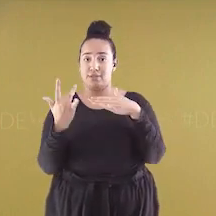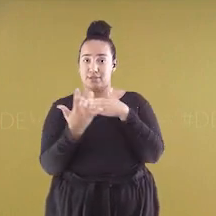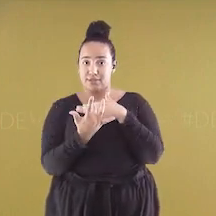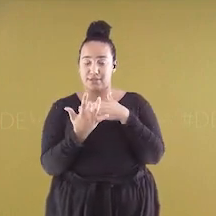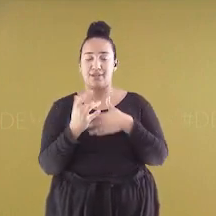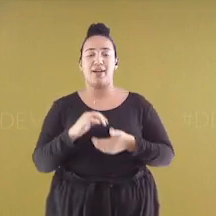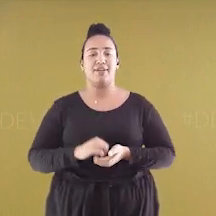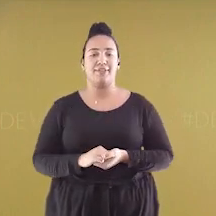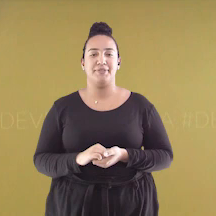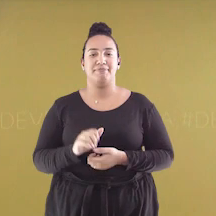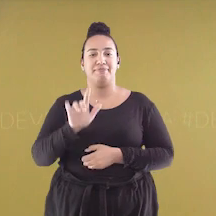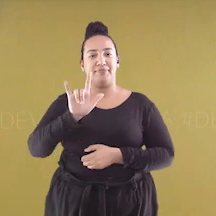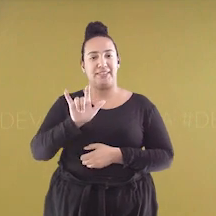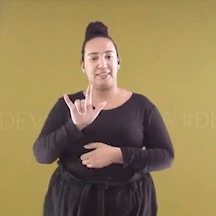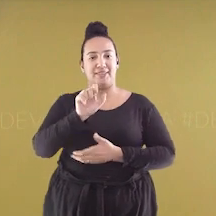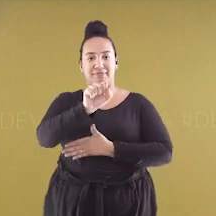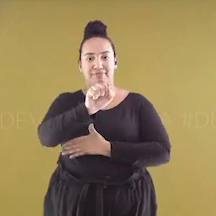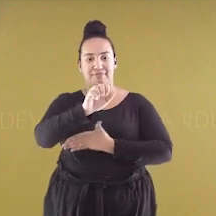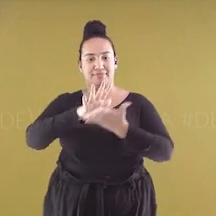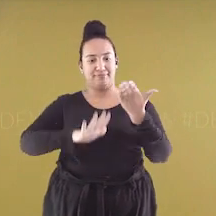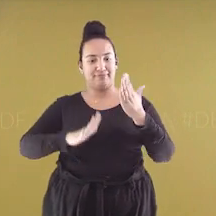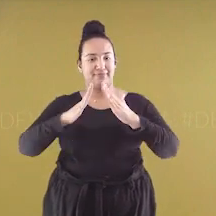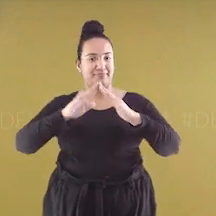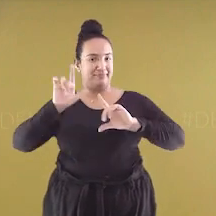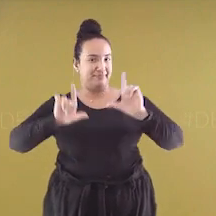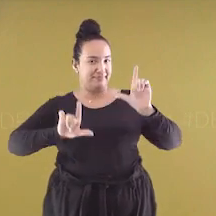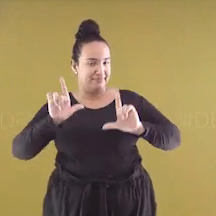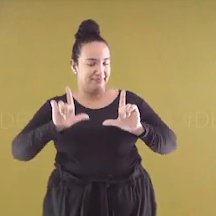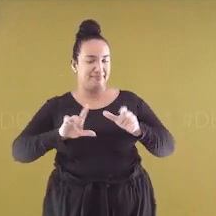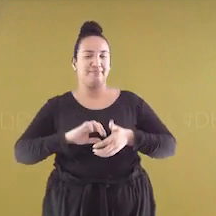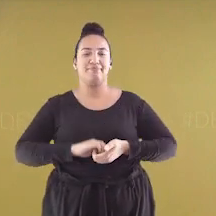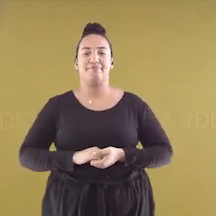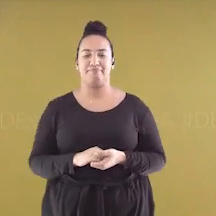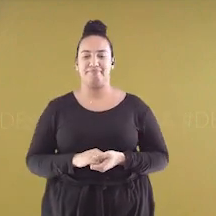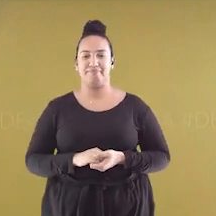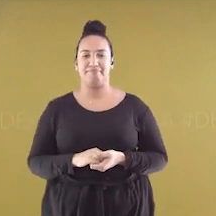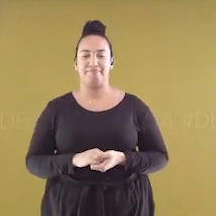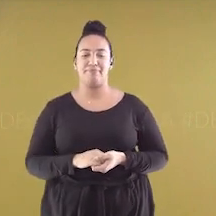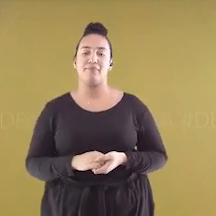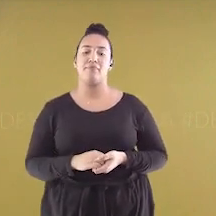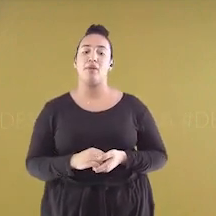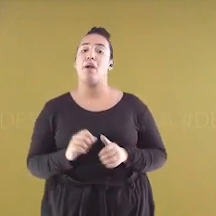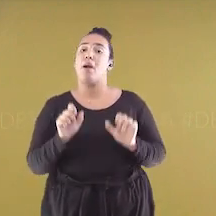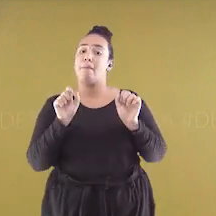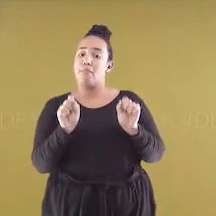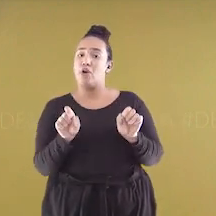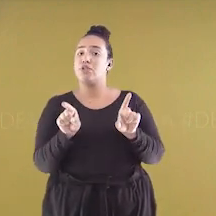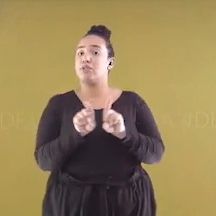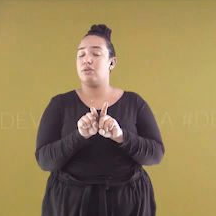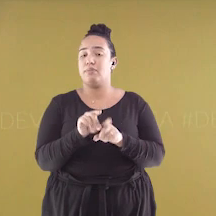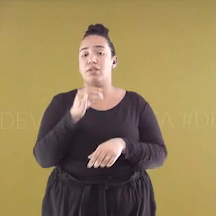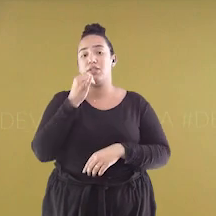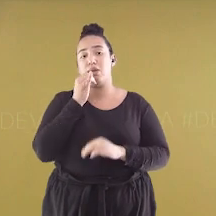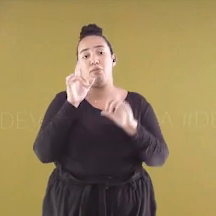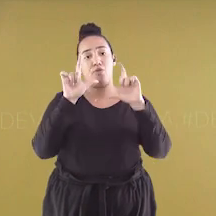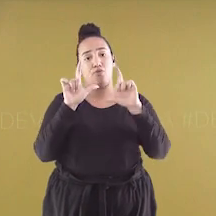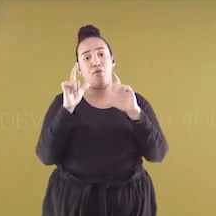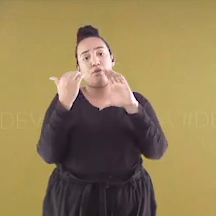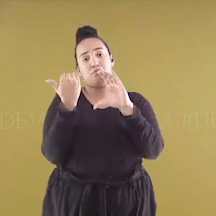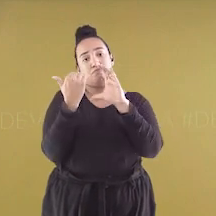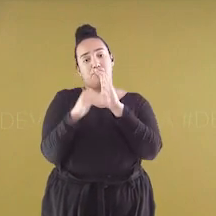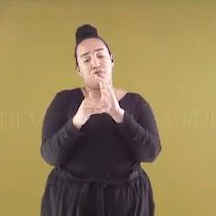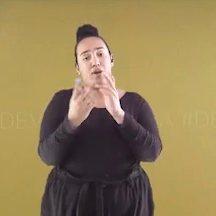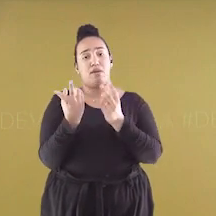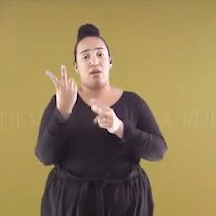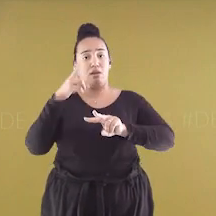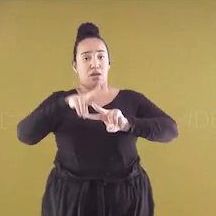nosso canal oficial, nas redes sociais, o @Dever em Casa na TV. Você também pode postar a